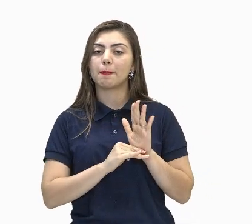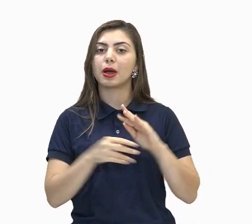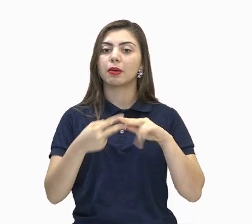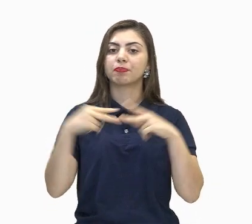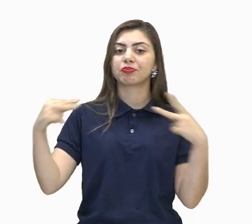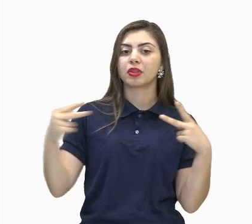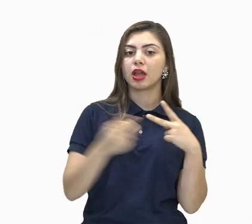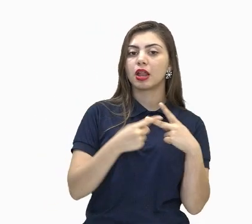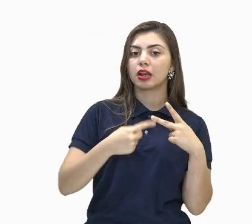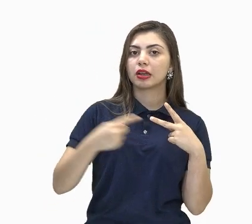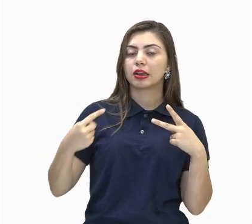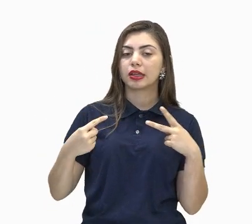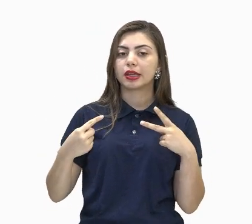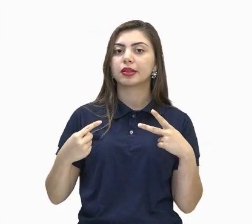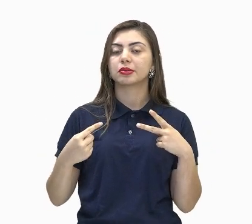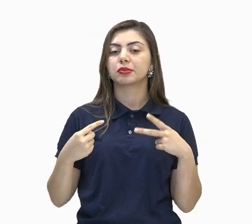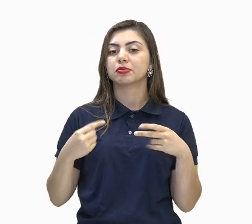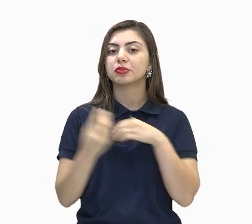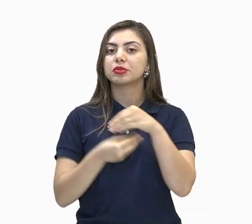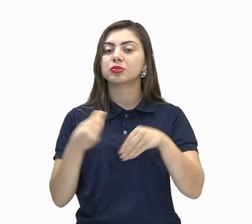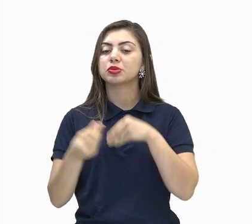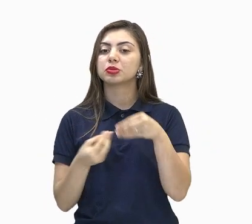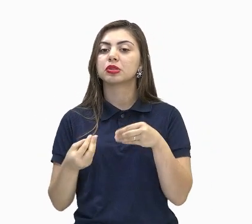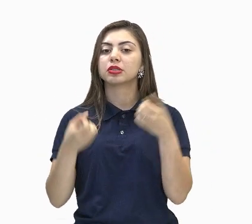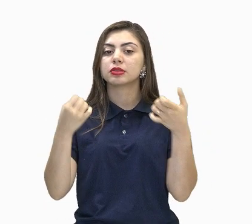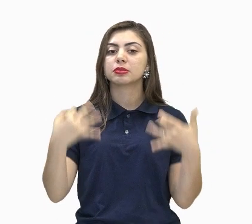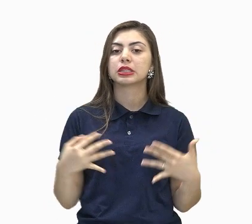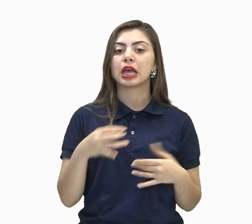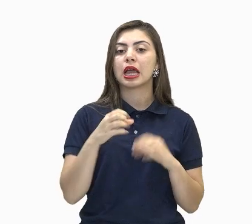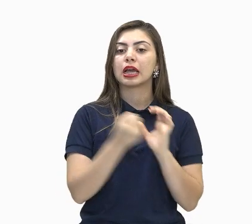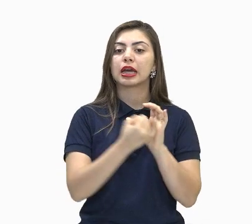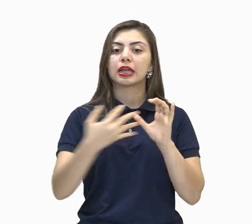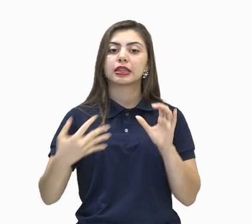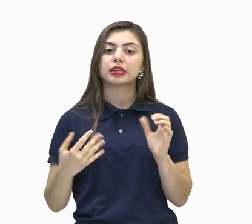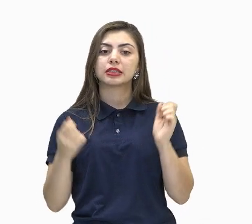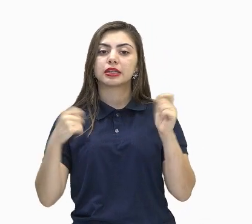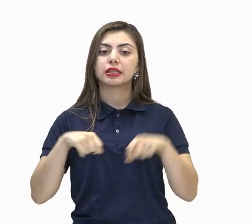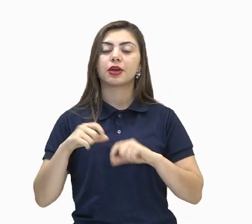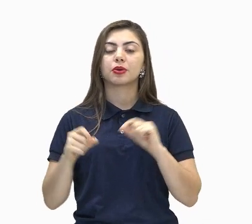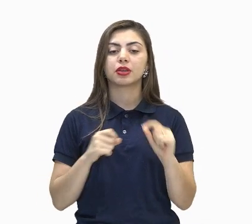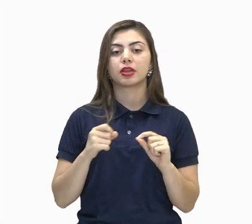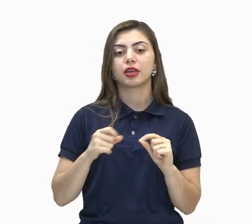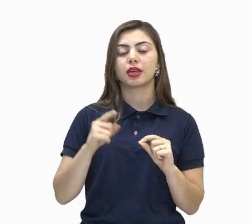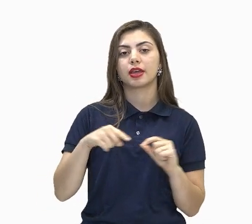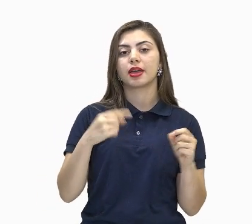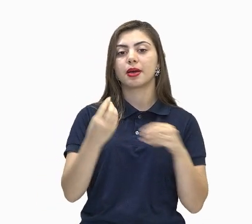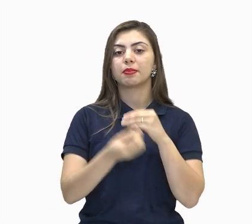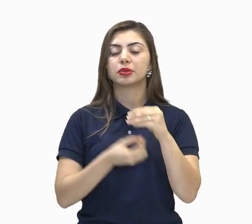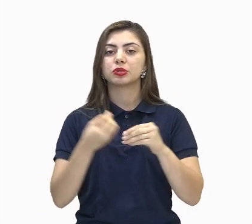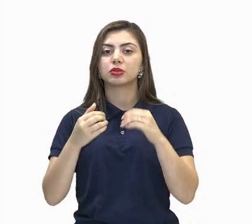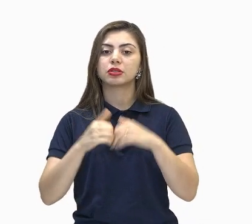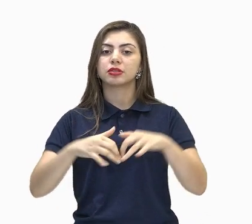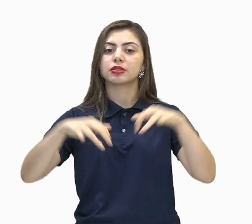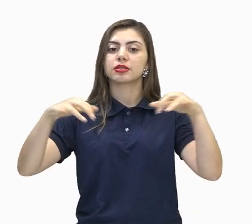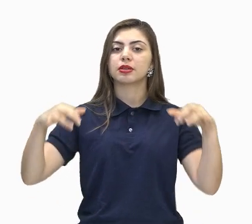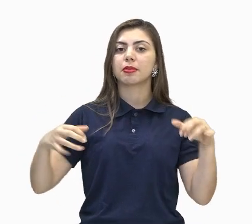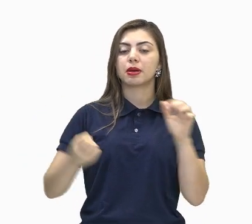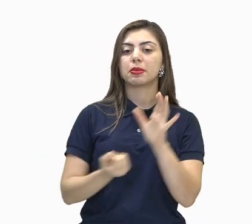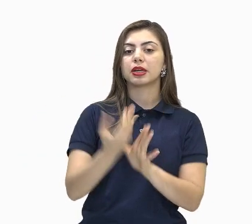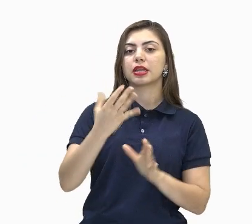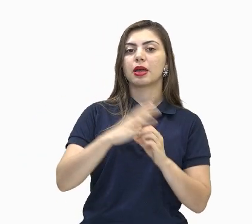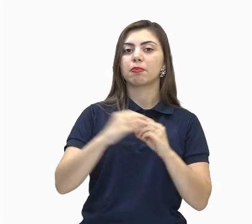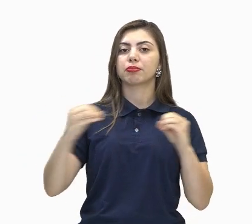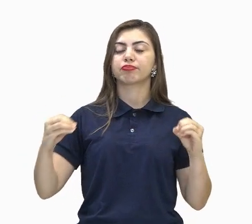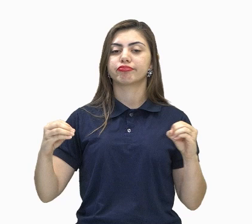lei da segregação, afirma que cada característica é determinada por um par de fatores que se separam durante a formação dos